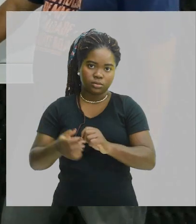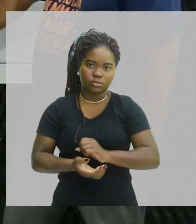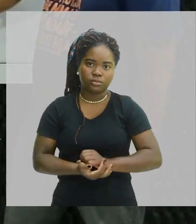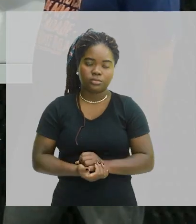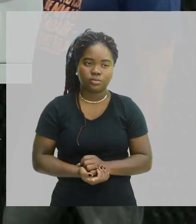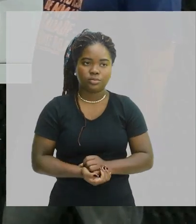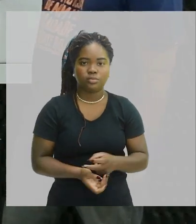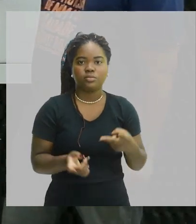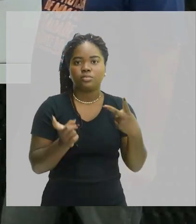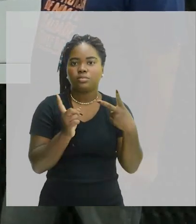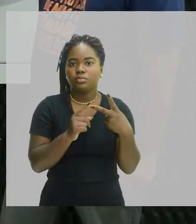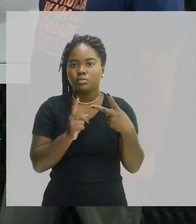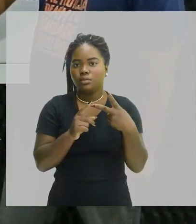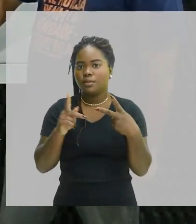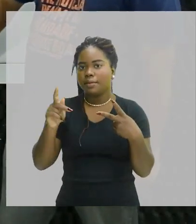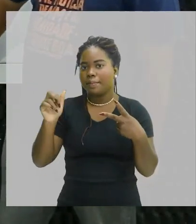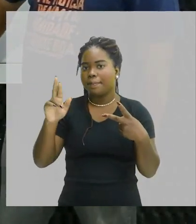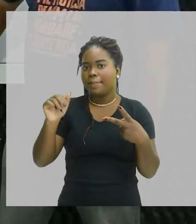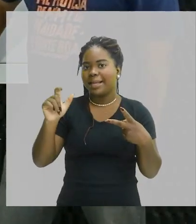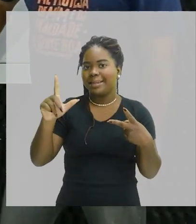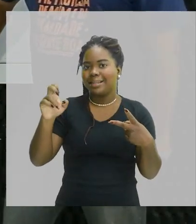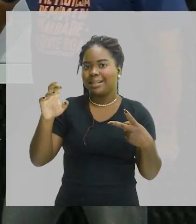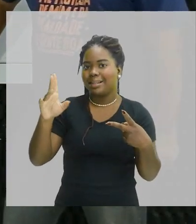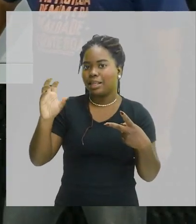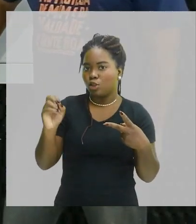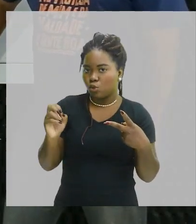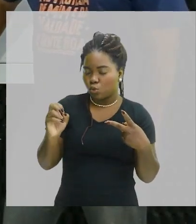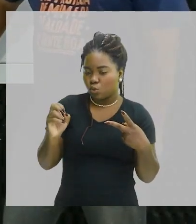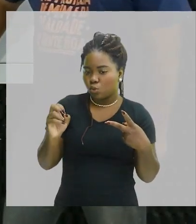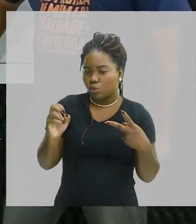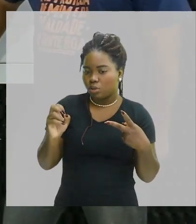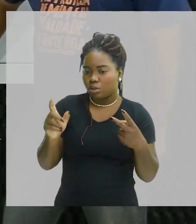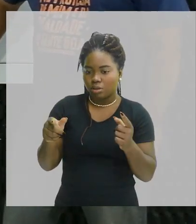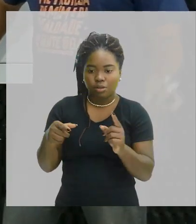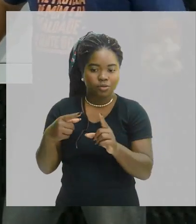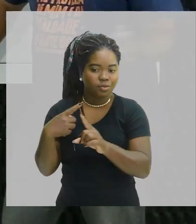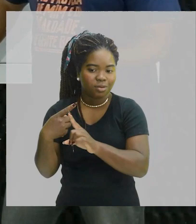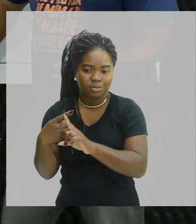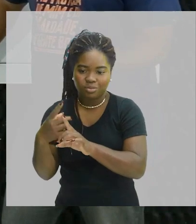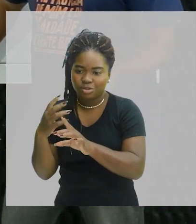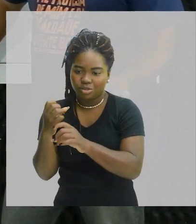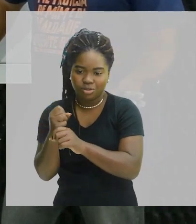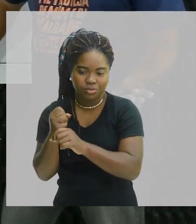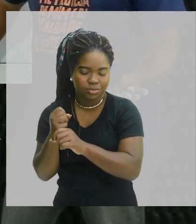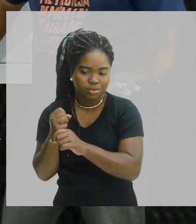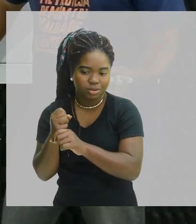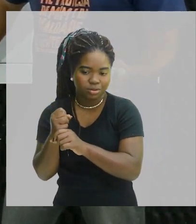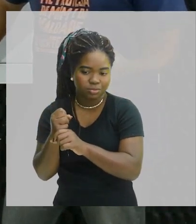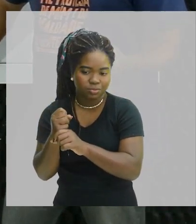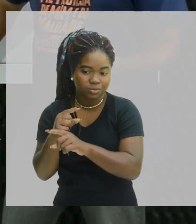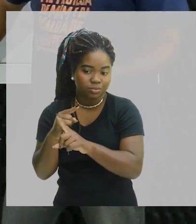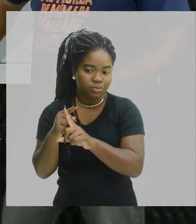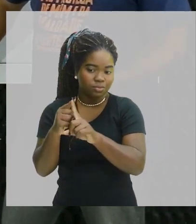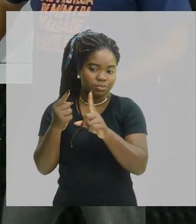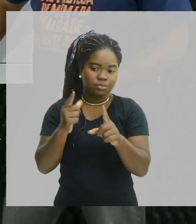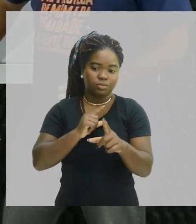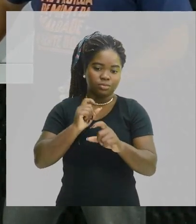tensões. Na associação em paralelo, nós vamos aqui não somar diretamente, mas nós vamos aqui